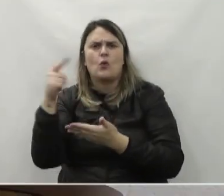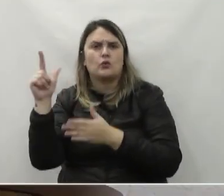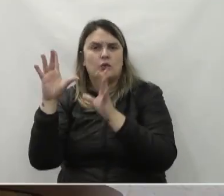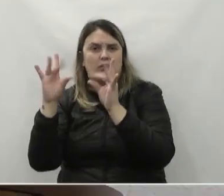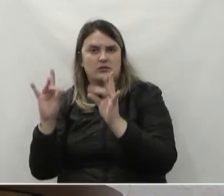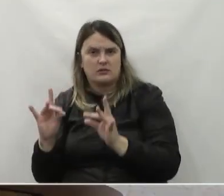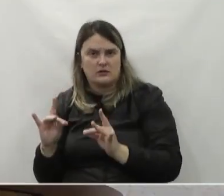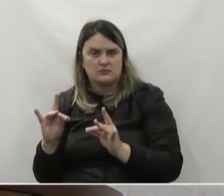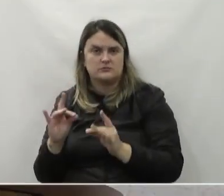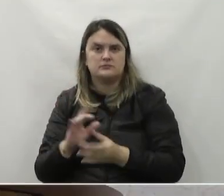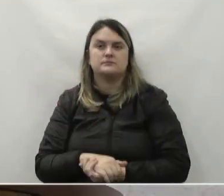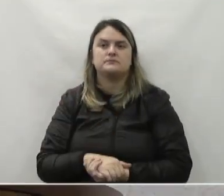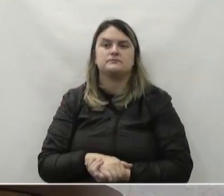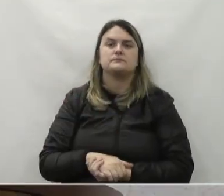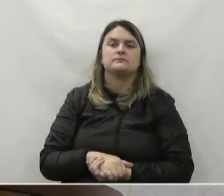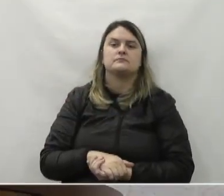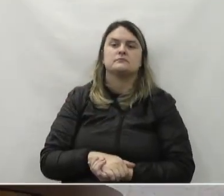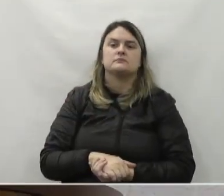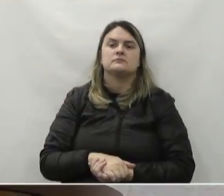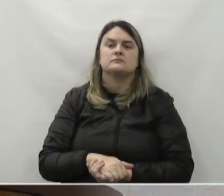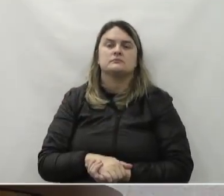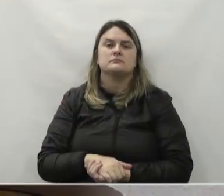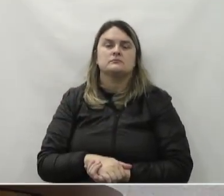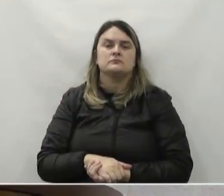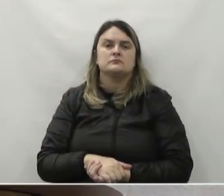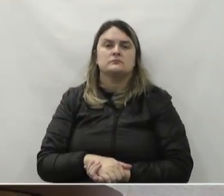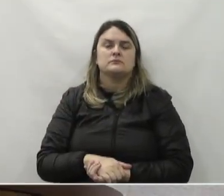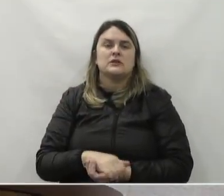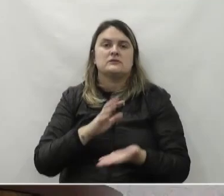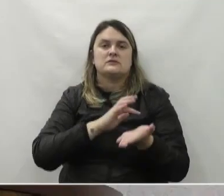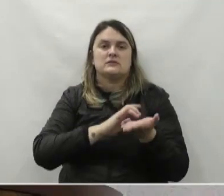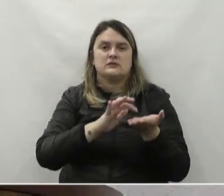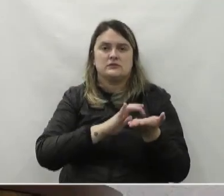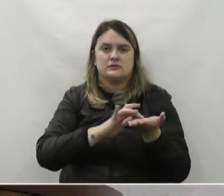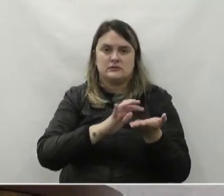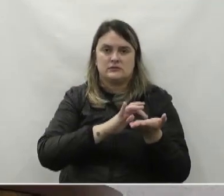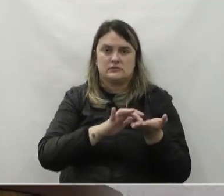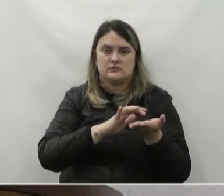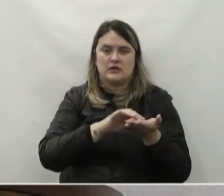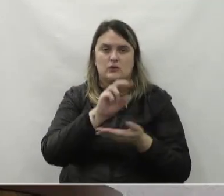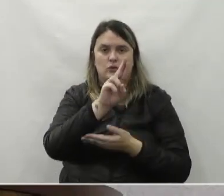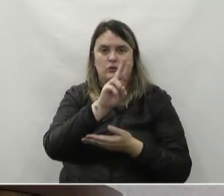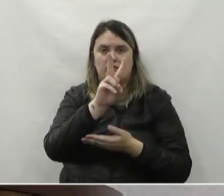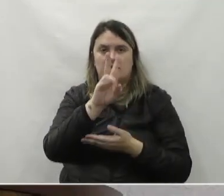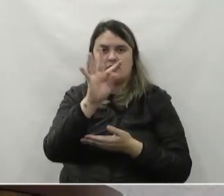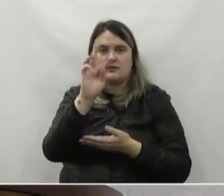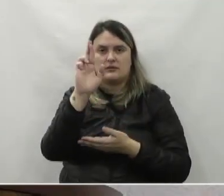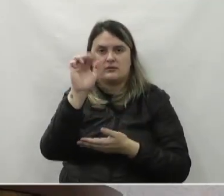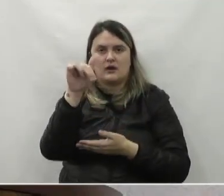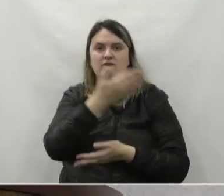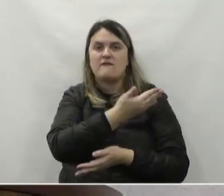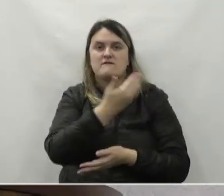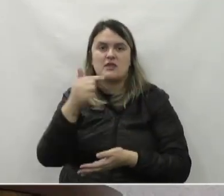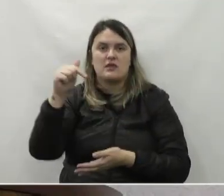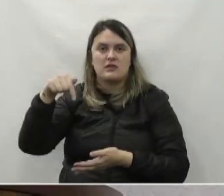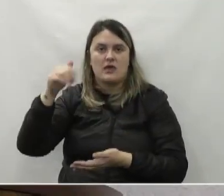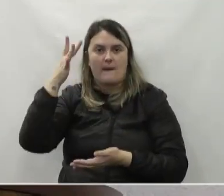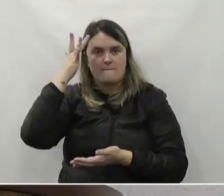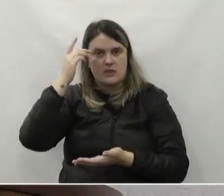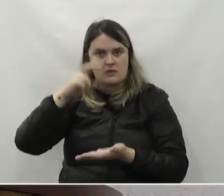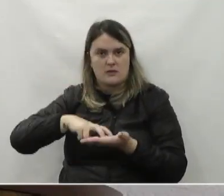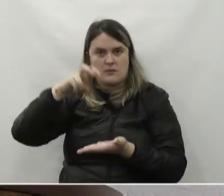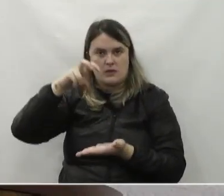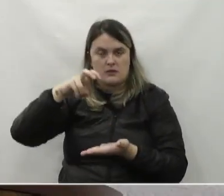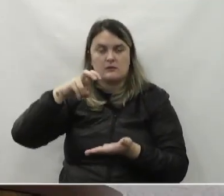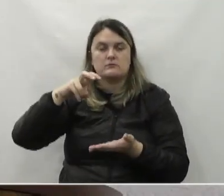detalhes. Então, o executivo, através do secretário da UVETRAN, vai estar atendendo amanhã todos os vereadores